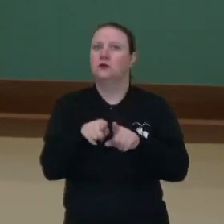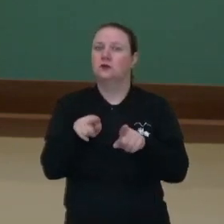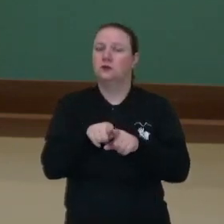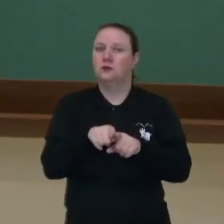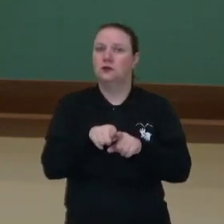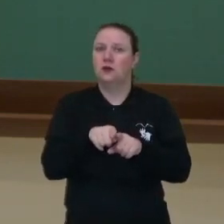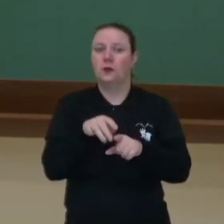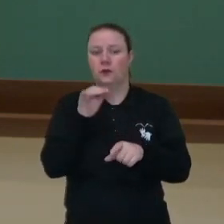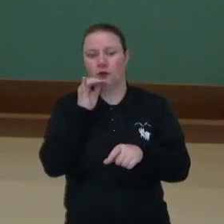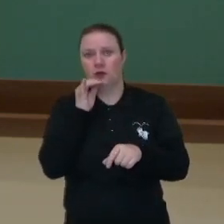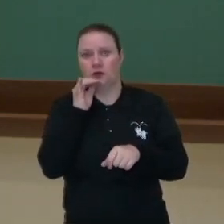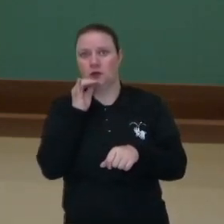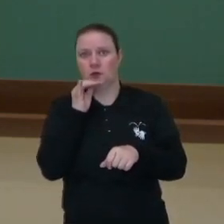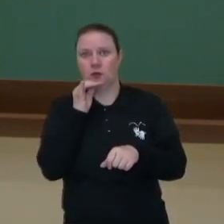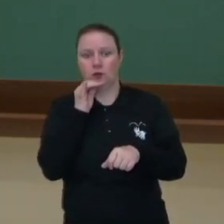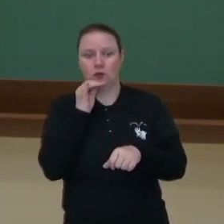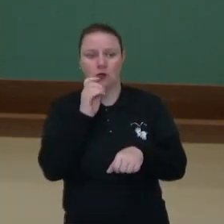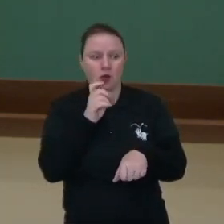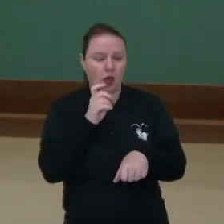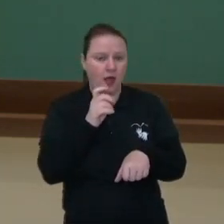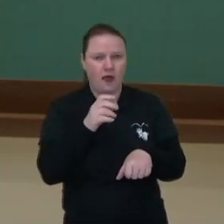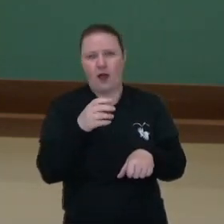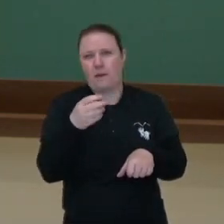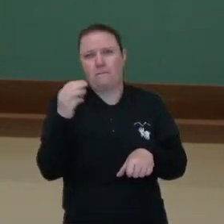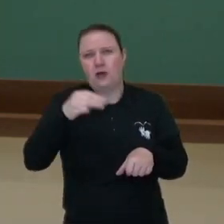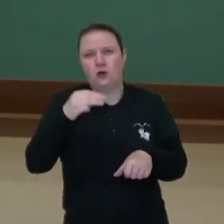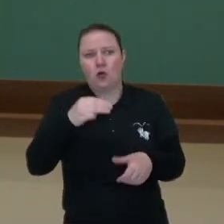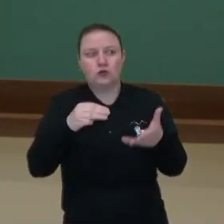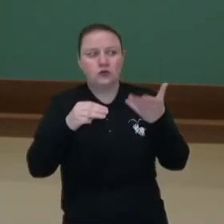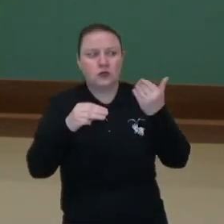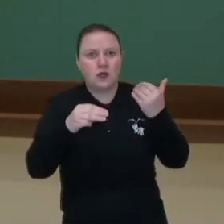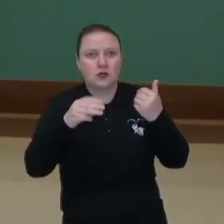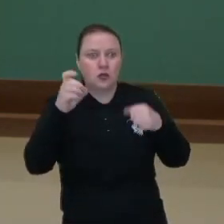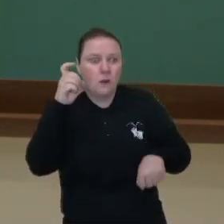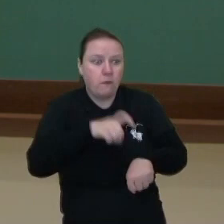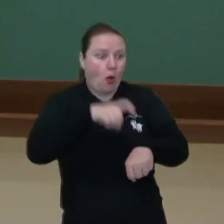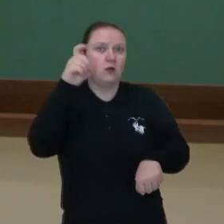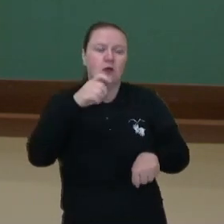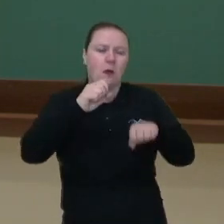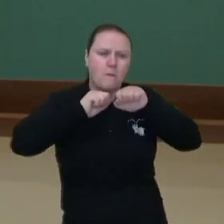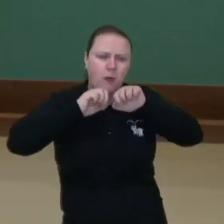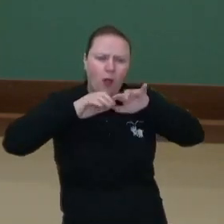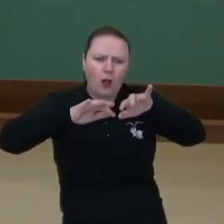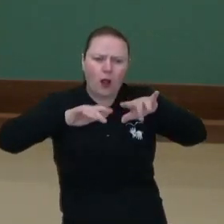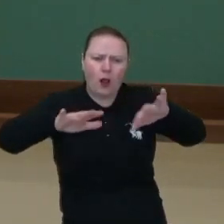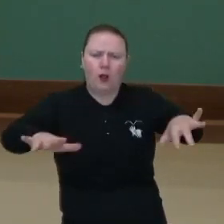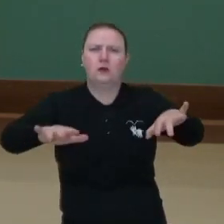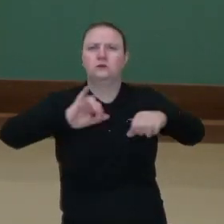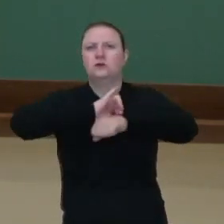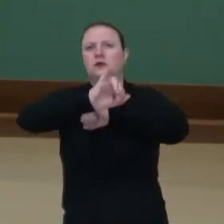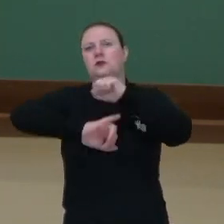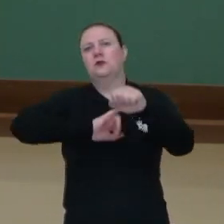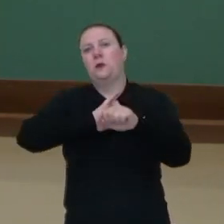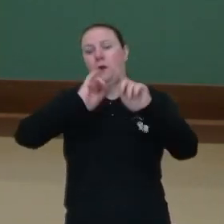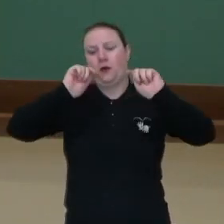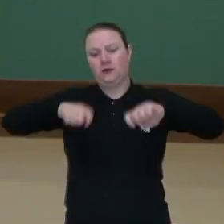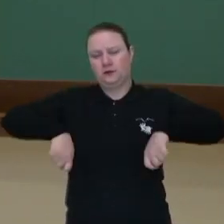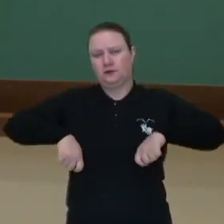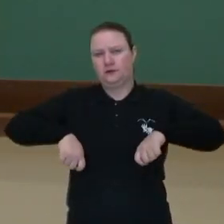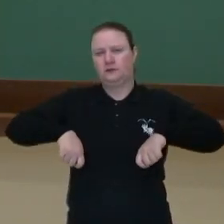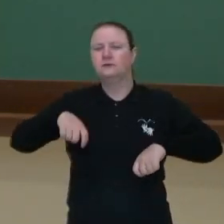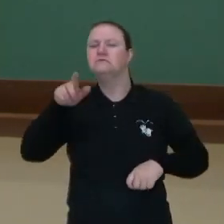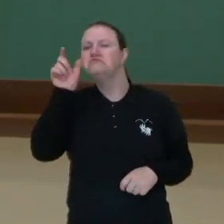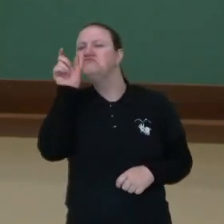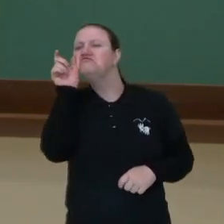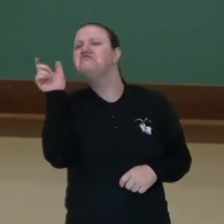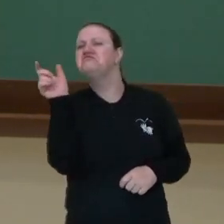que aconteceu há poucos minutos já pode estar circulando por aí em forma de notícia, certo? Então, é muito